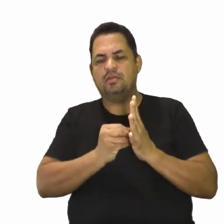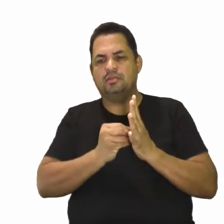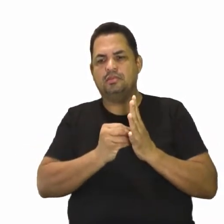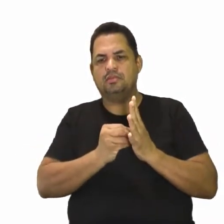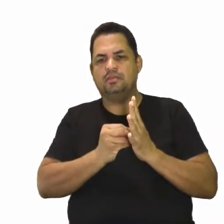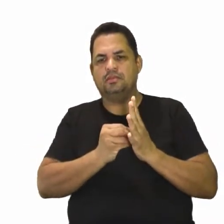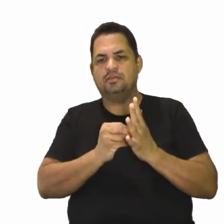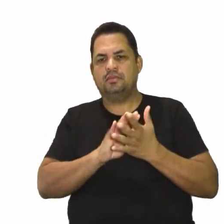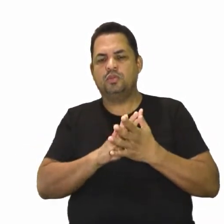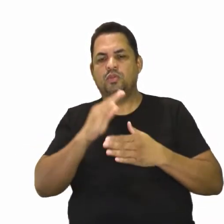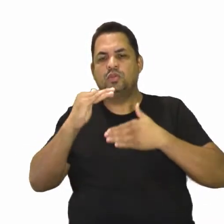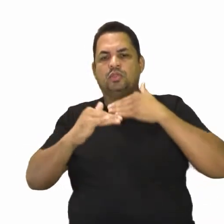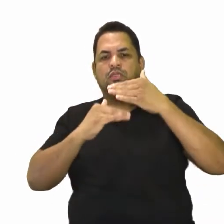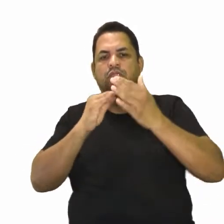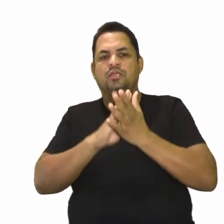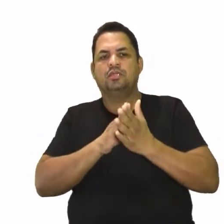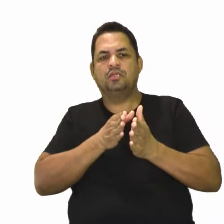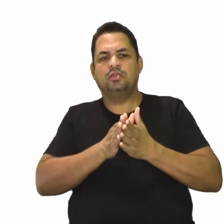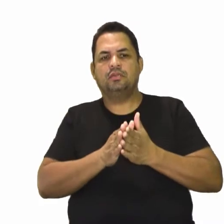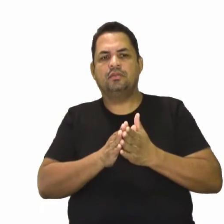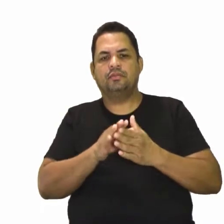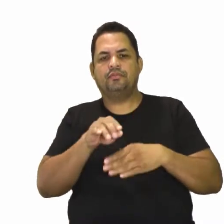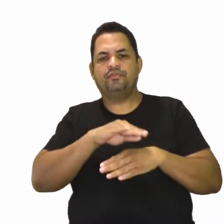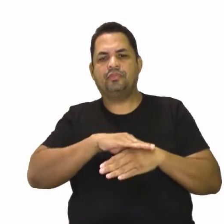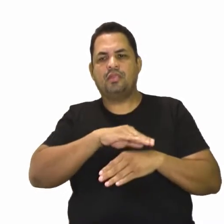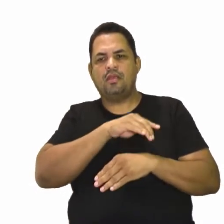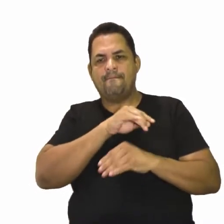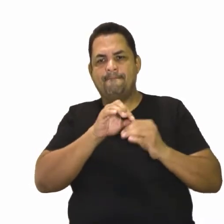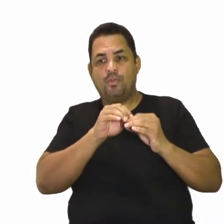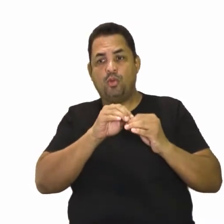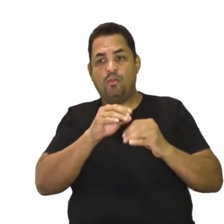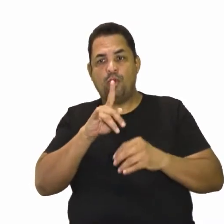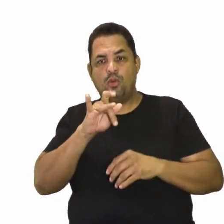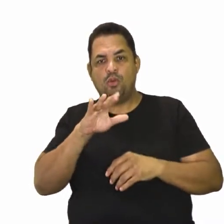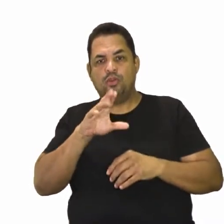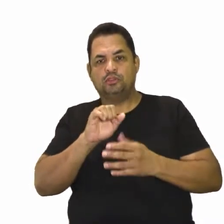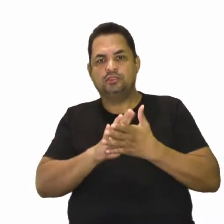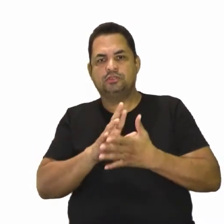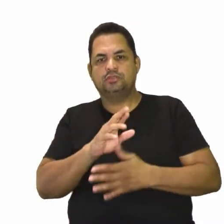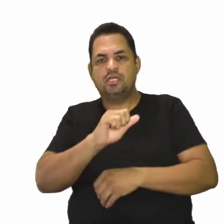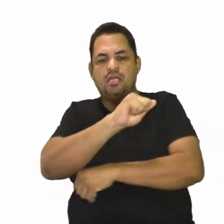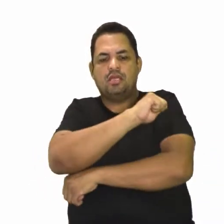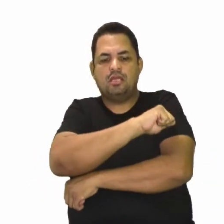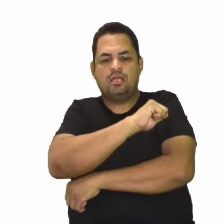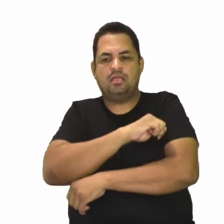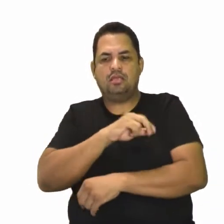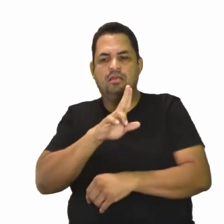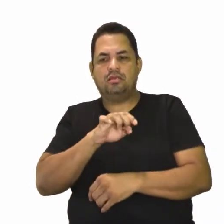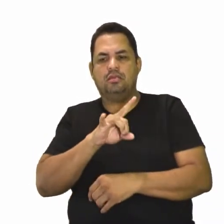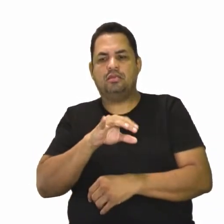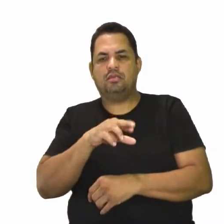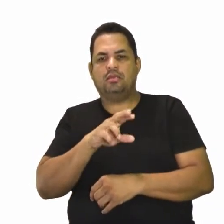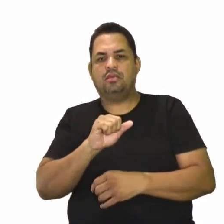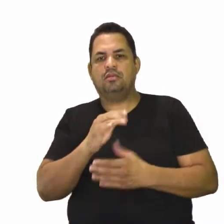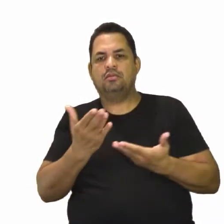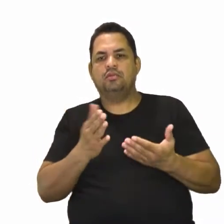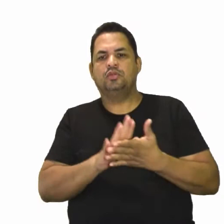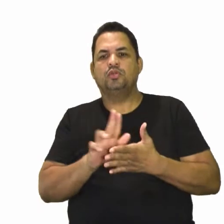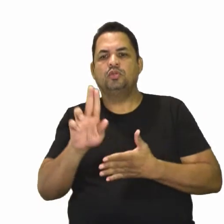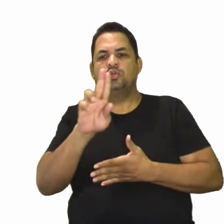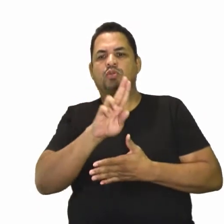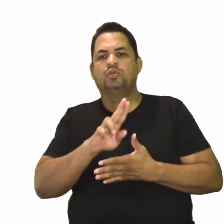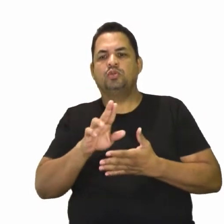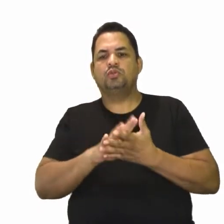desenvolvimento. A ponte Rio-Niterói também foi construída nesse período, gastou grande parte dos recursos da Previdência na